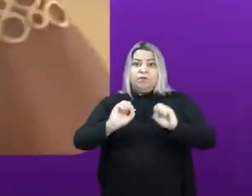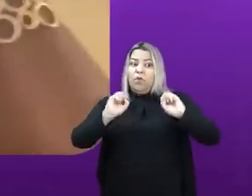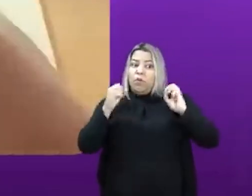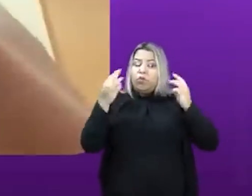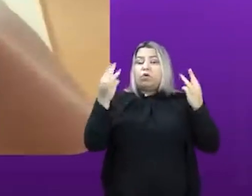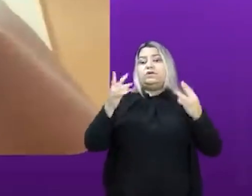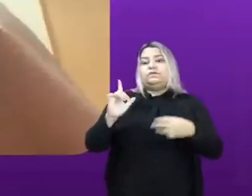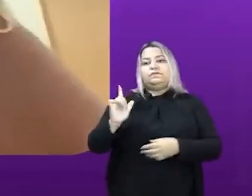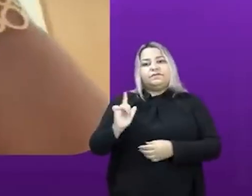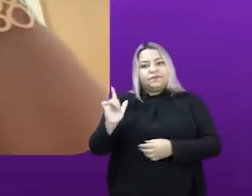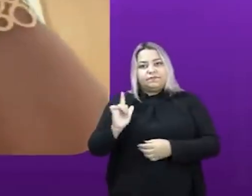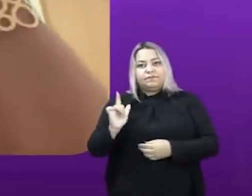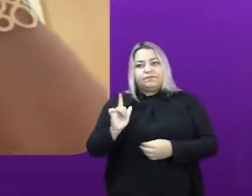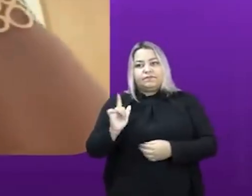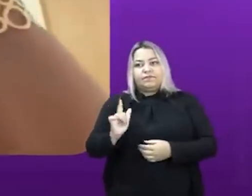estava bem